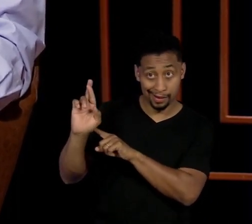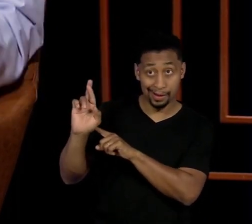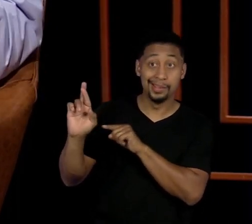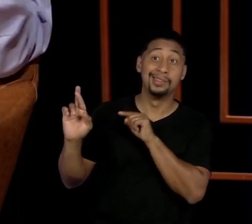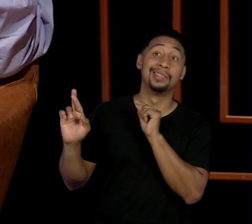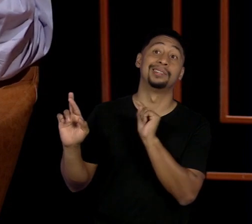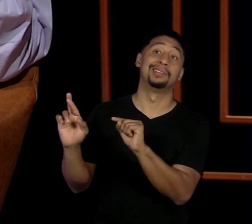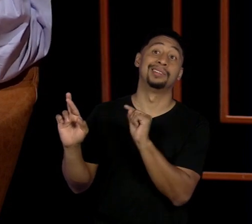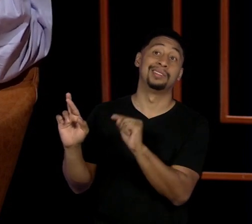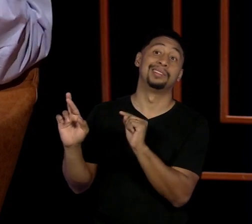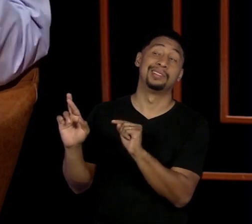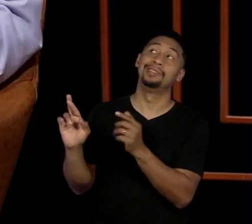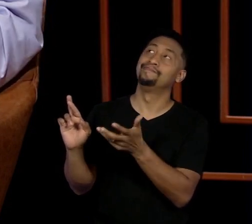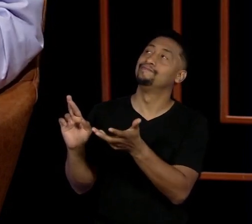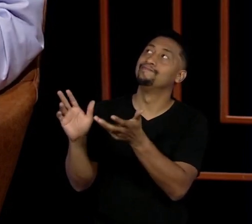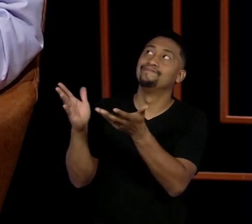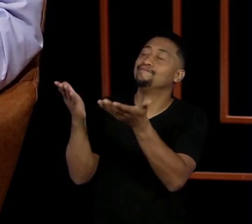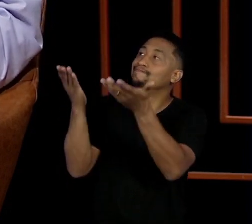ele era